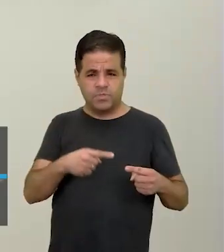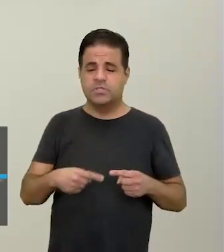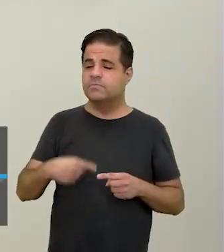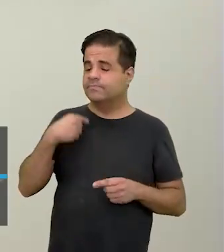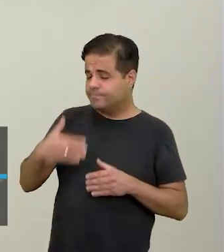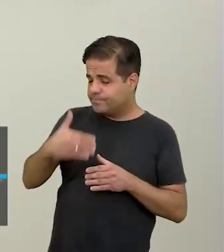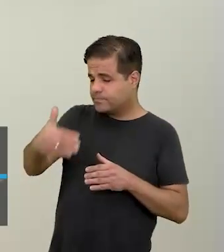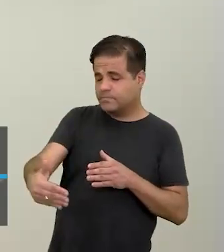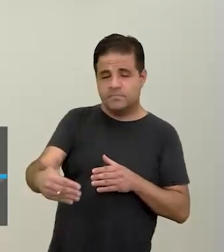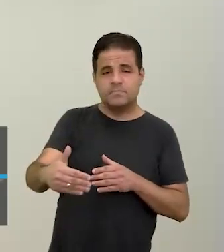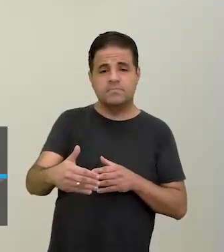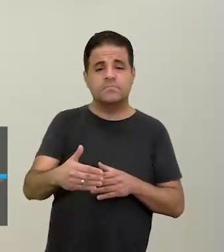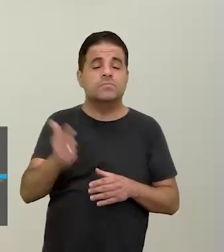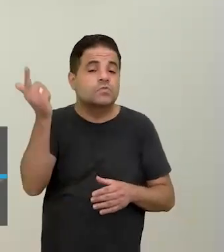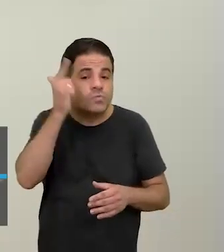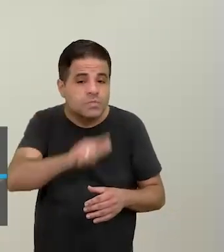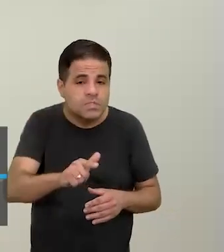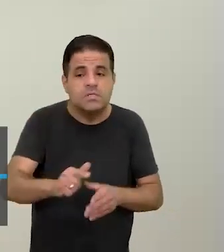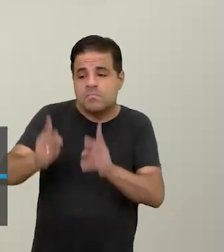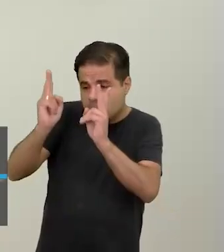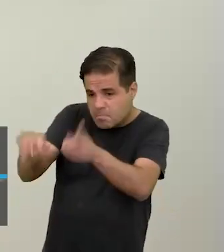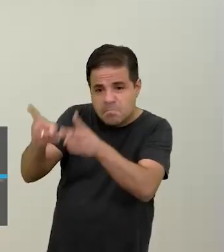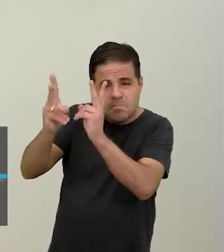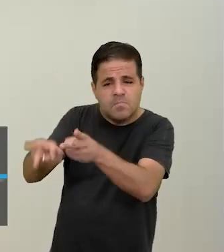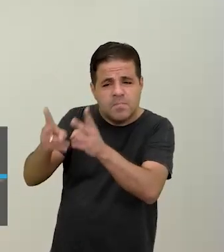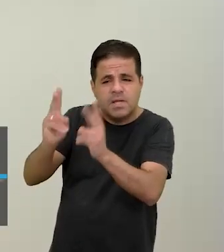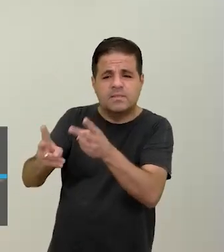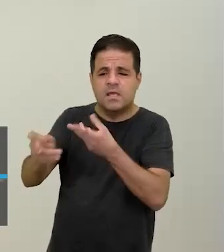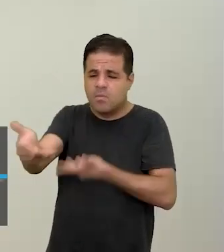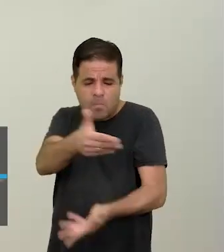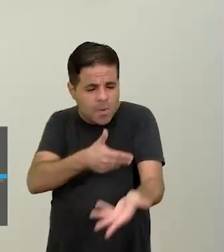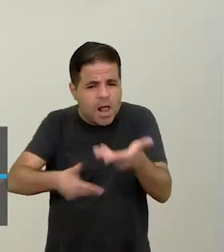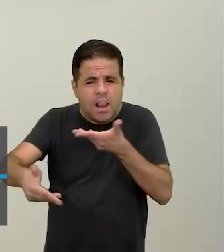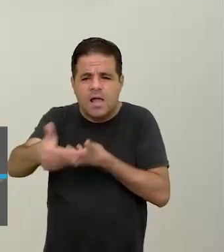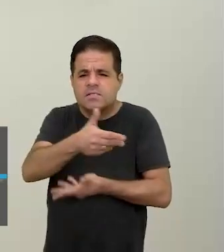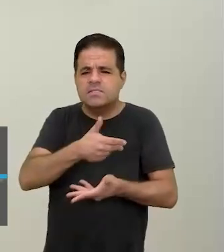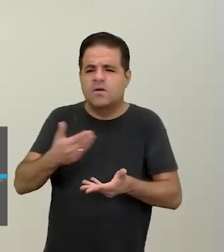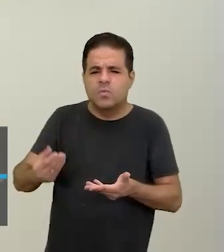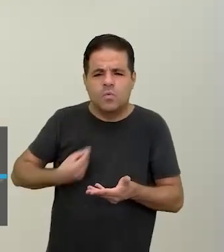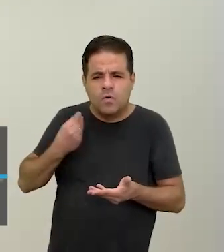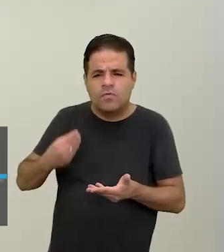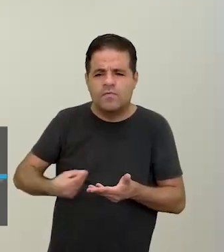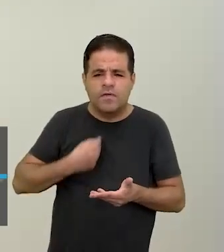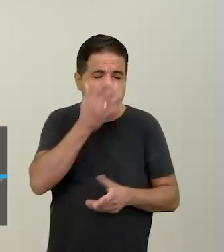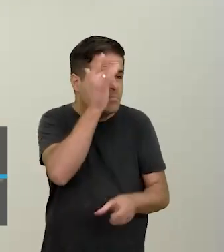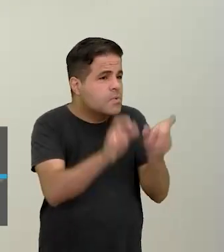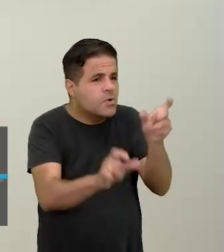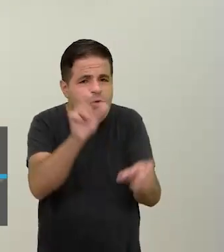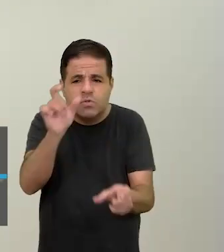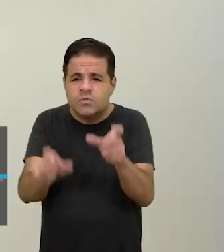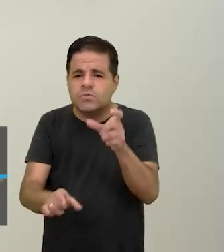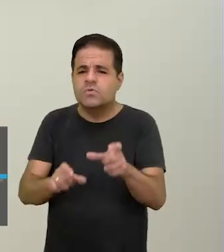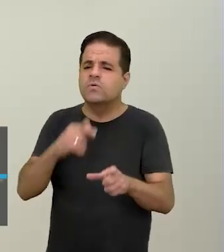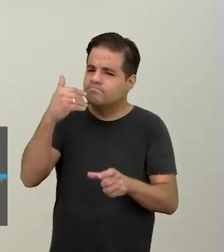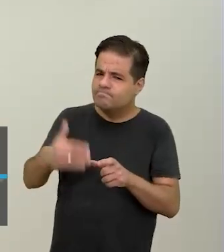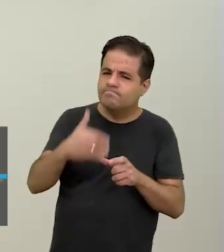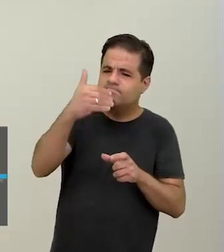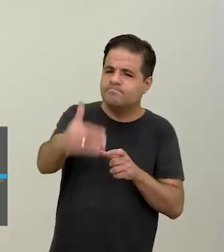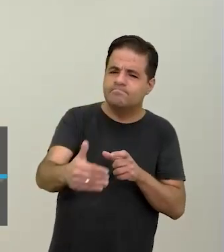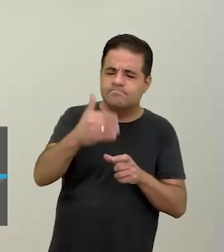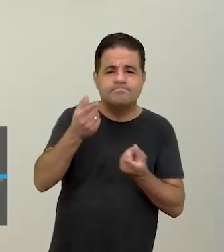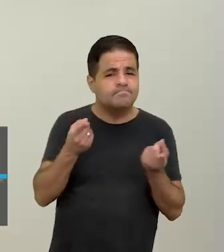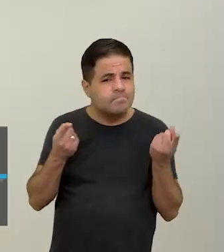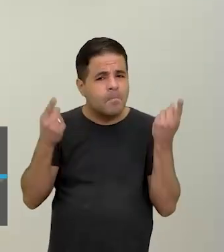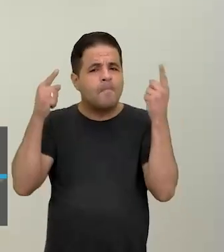é quando, ao invés da gente conseguir manter uma relação, né, de convivência com as pessoas, a gente acaba vivendo numa